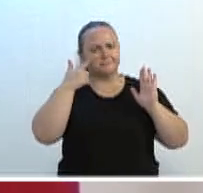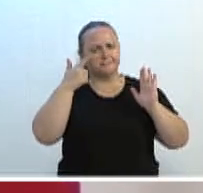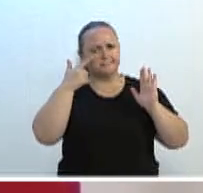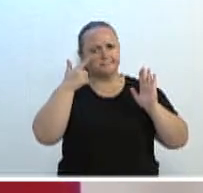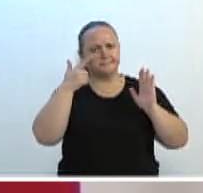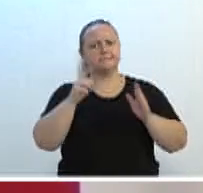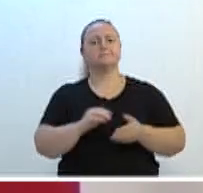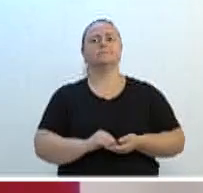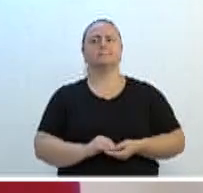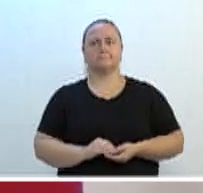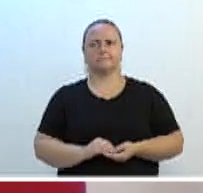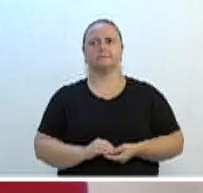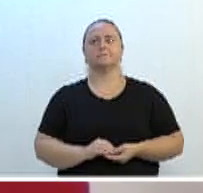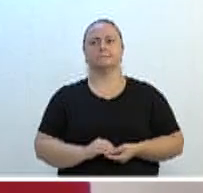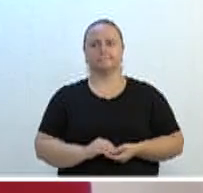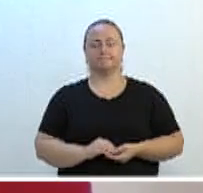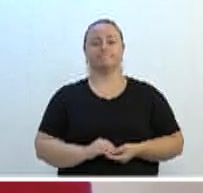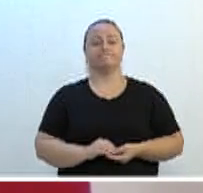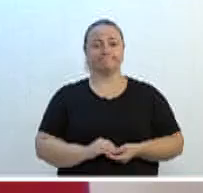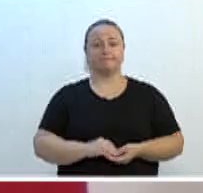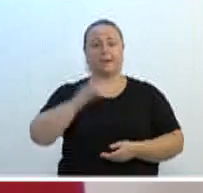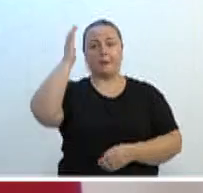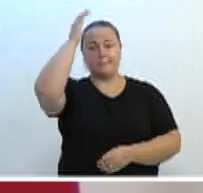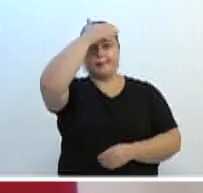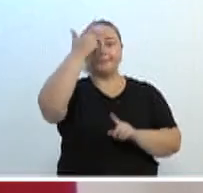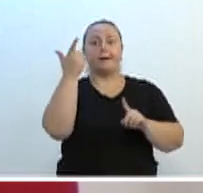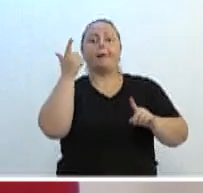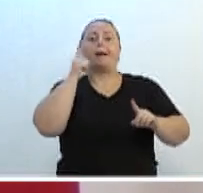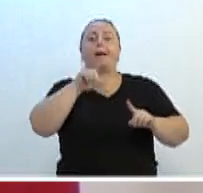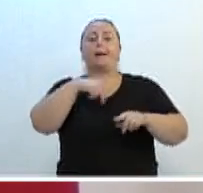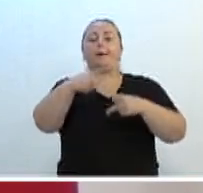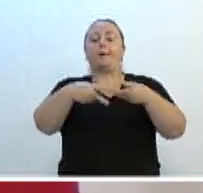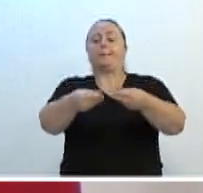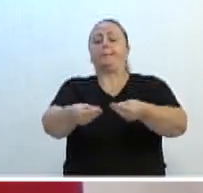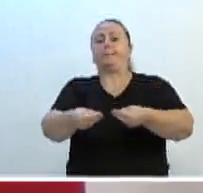uma herança que o prefeito Mário teve, ilegal e imoral.